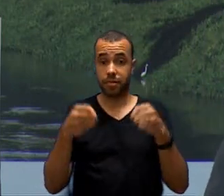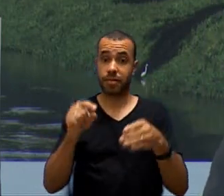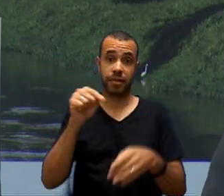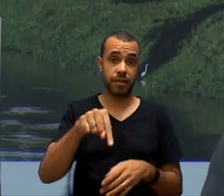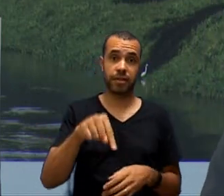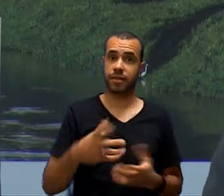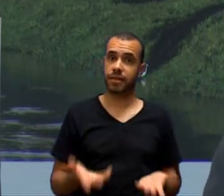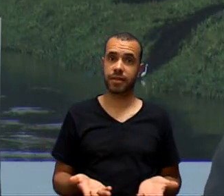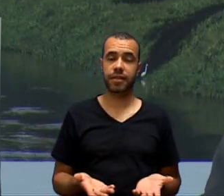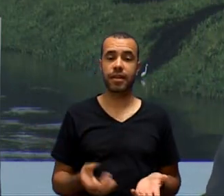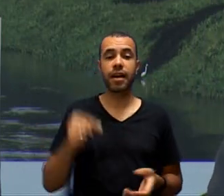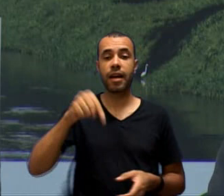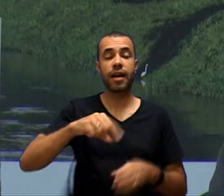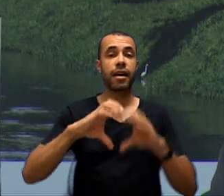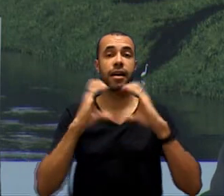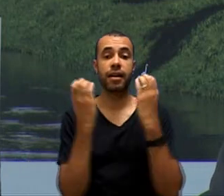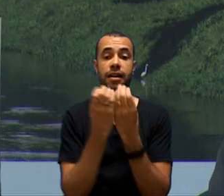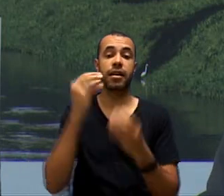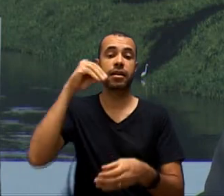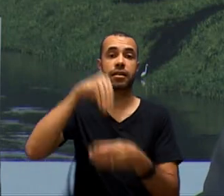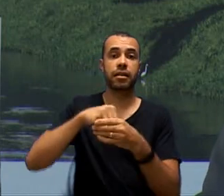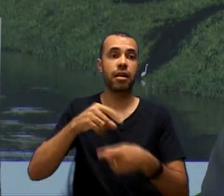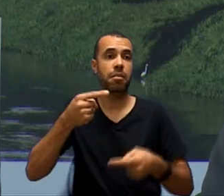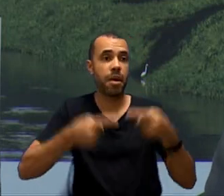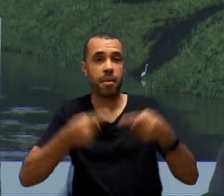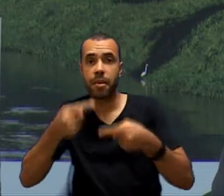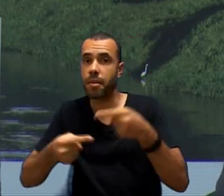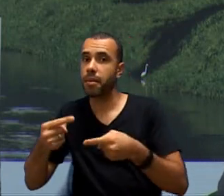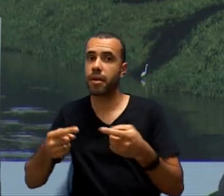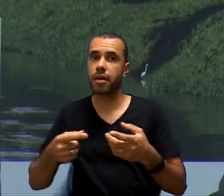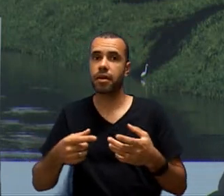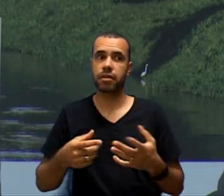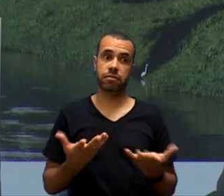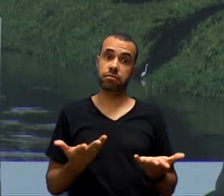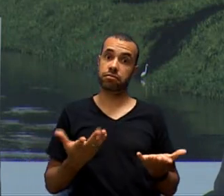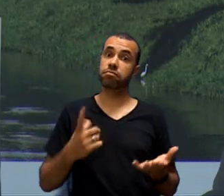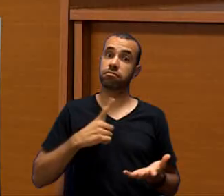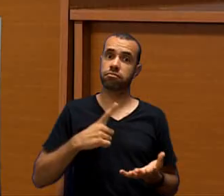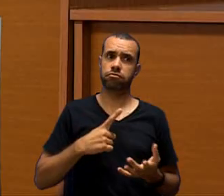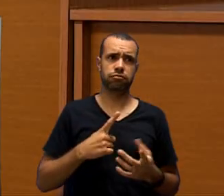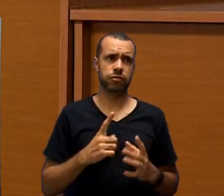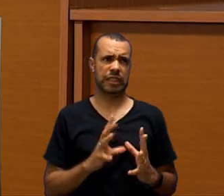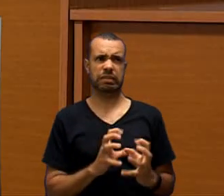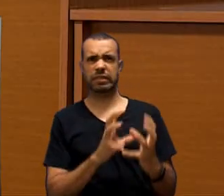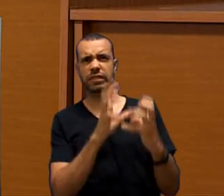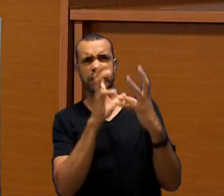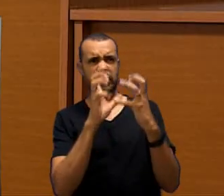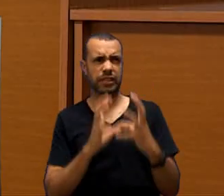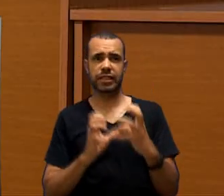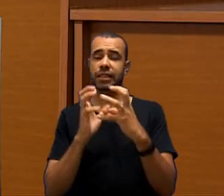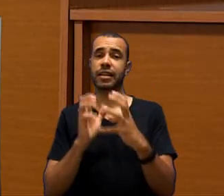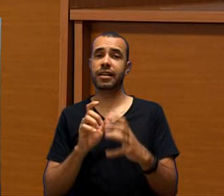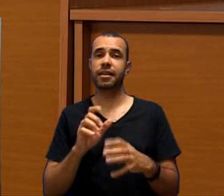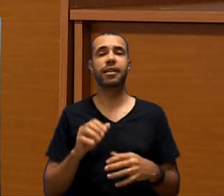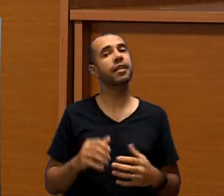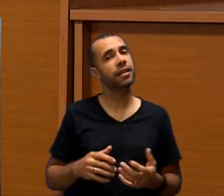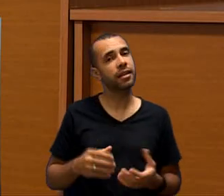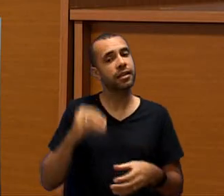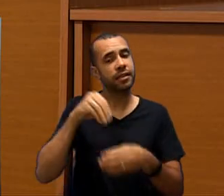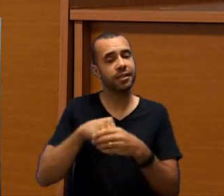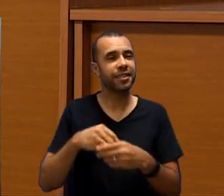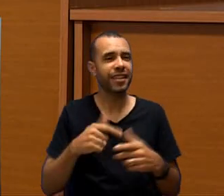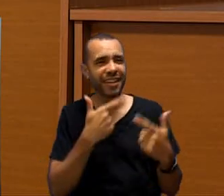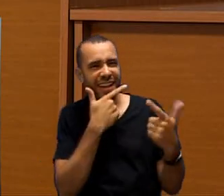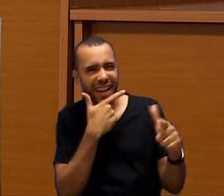tretas, é a casa das risadas, mas é a casa do respeito. É aqui que a